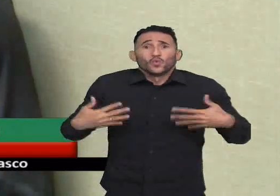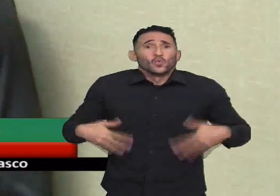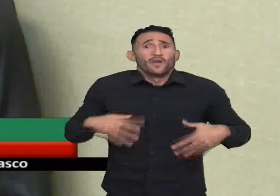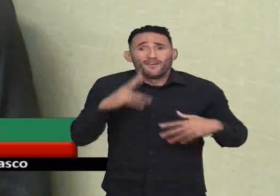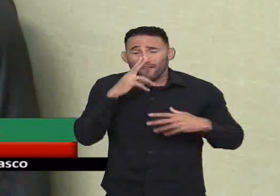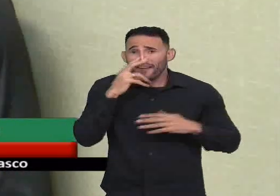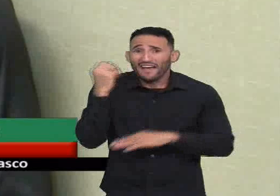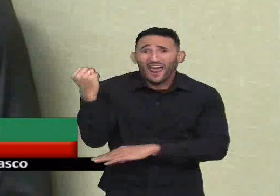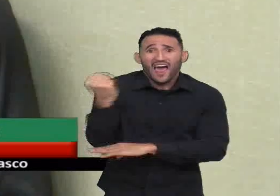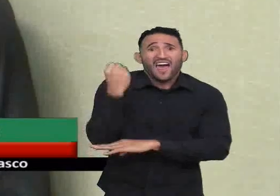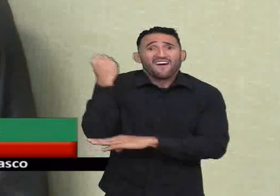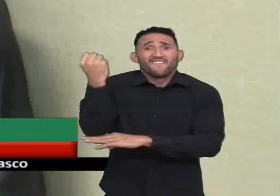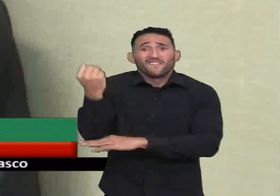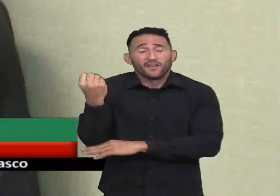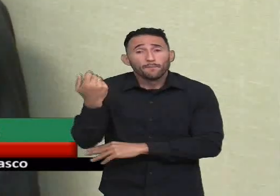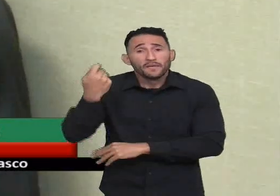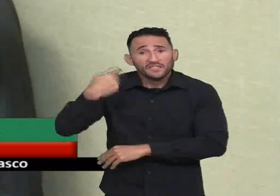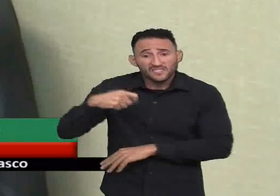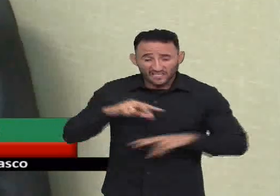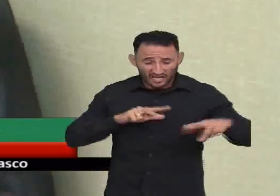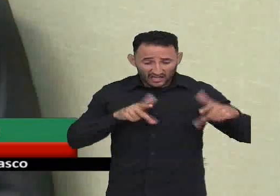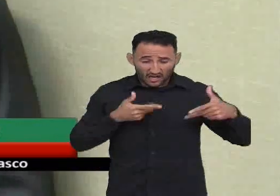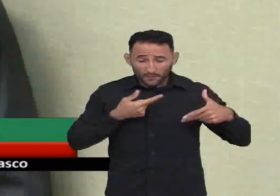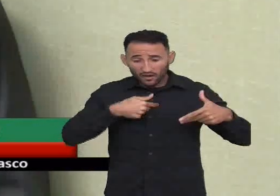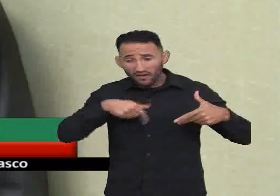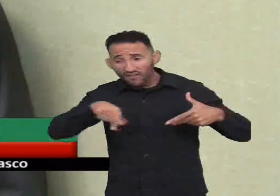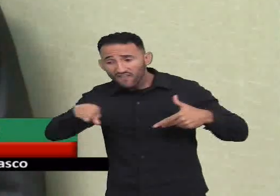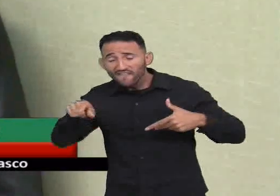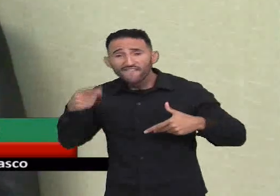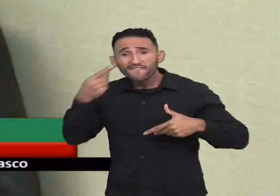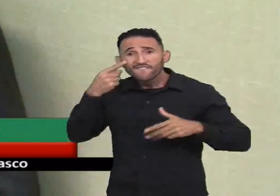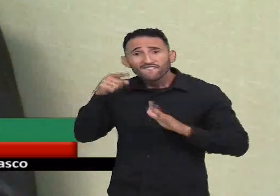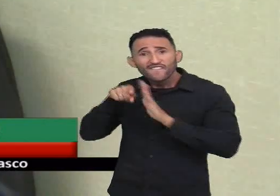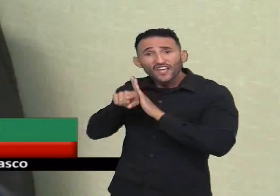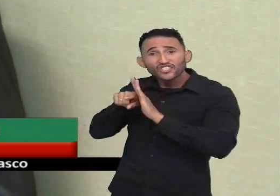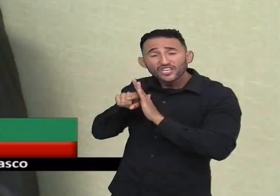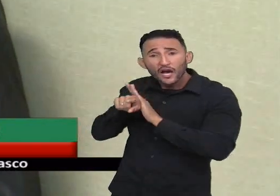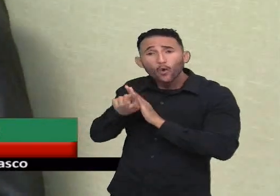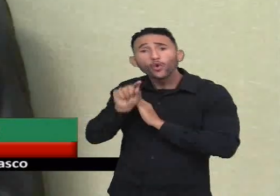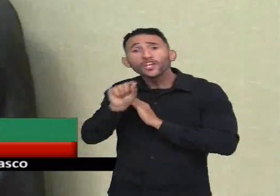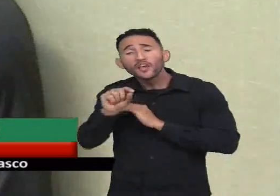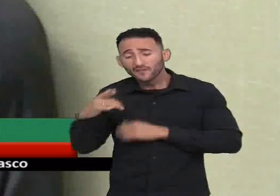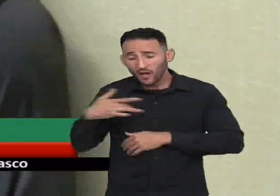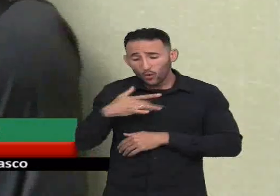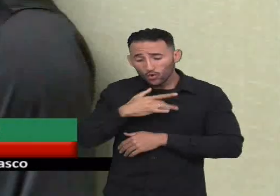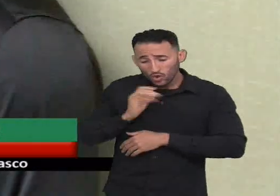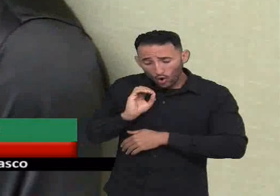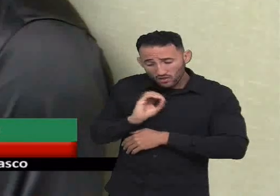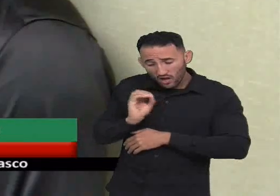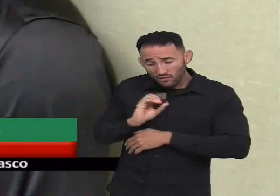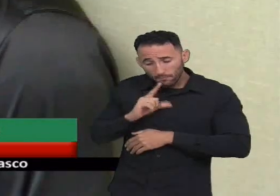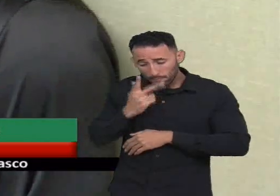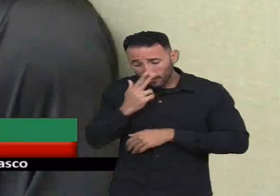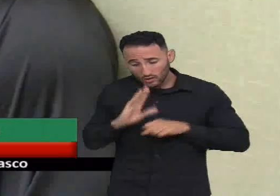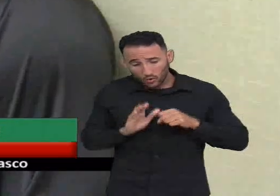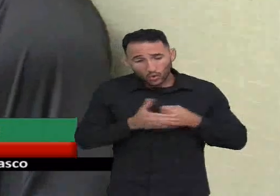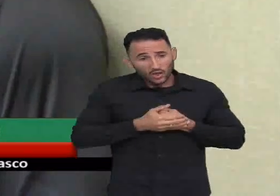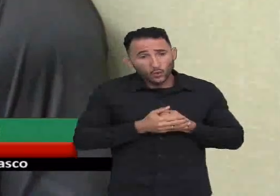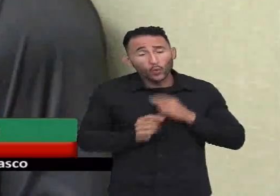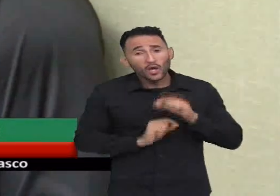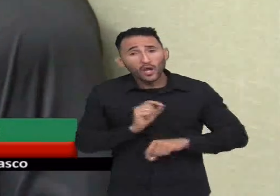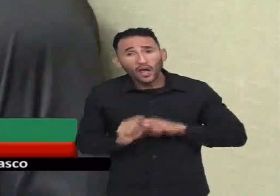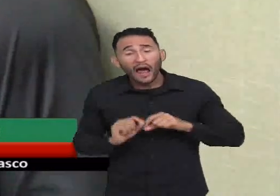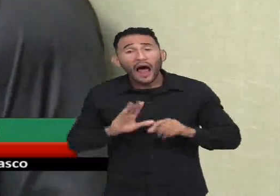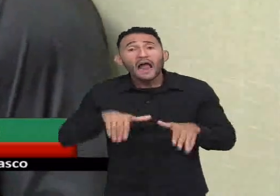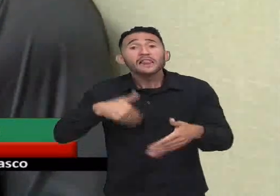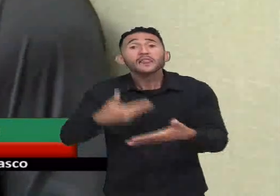apurar, porque aí coloca a casa em dúvida. Então, novamente, o que a saúde de Osasco tem a esconder? O que querem esconder da população? E até